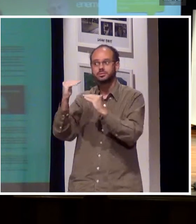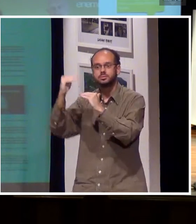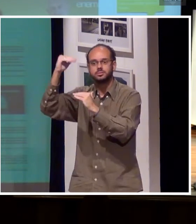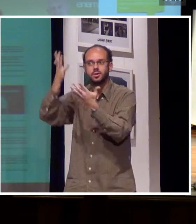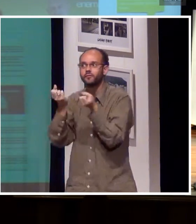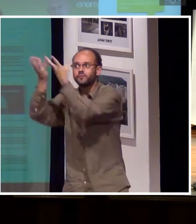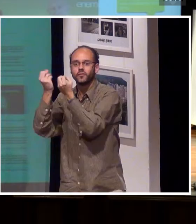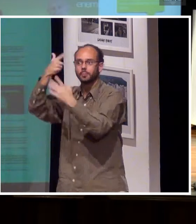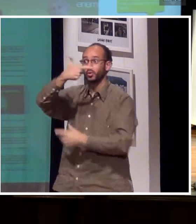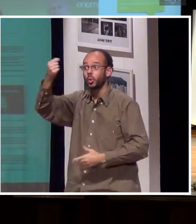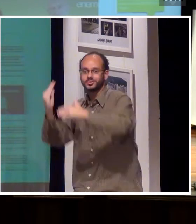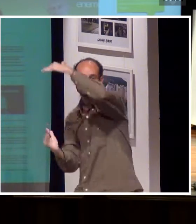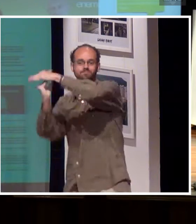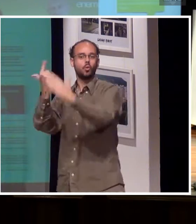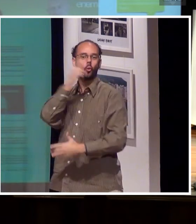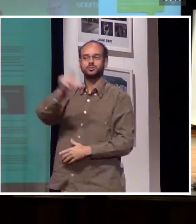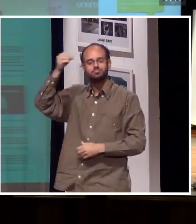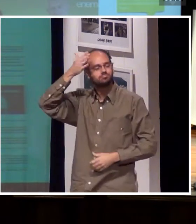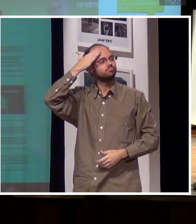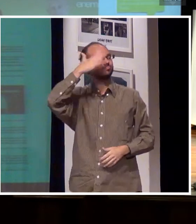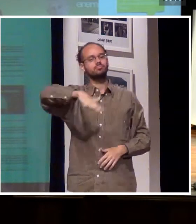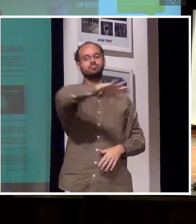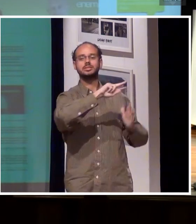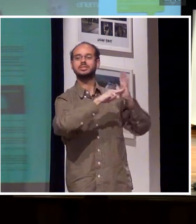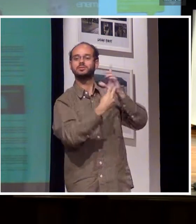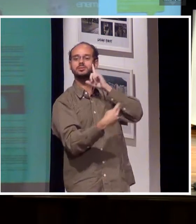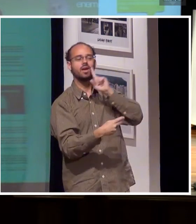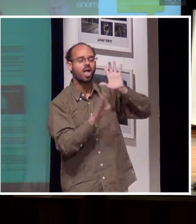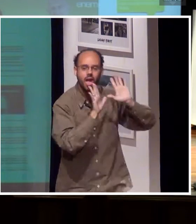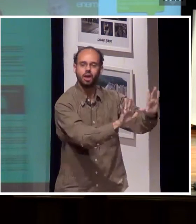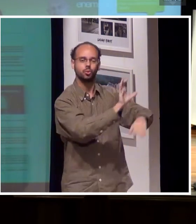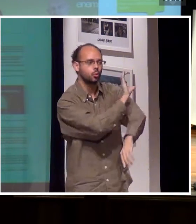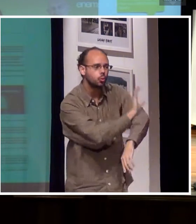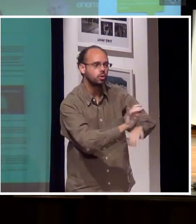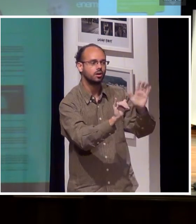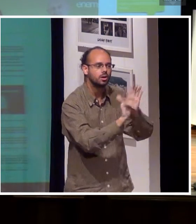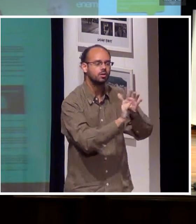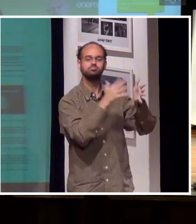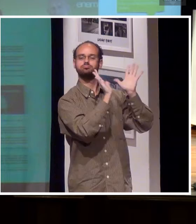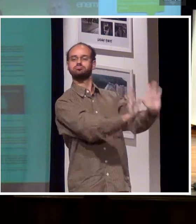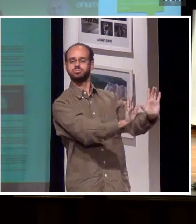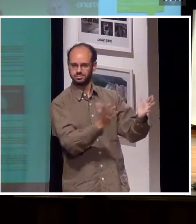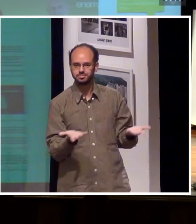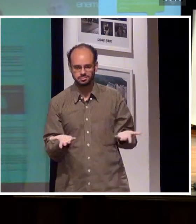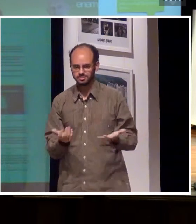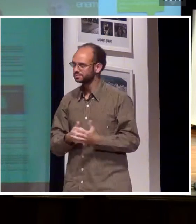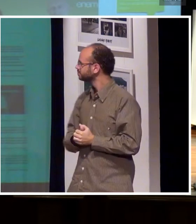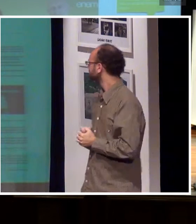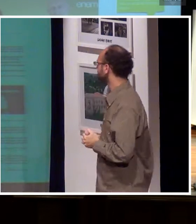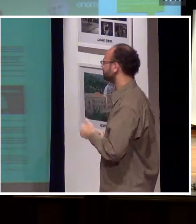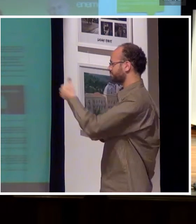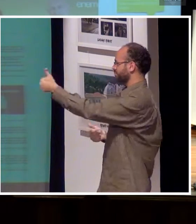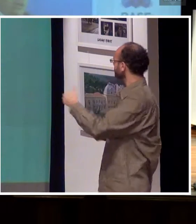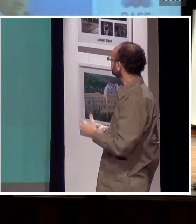o diferencial que tudo isso deu, repercutiu, e uma conquista muito significativa, mostrando a